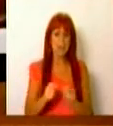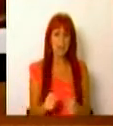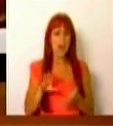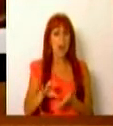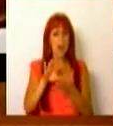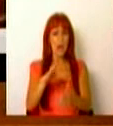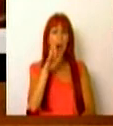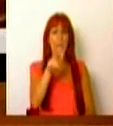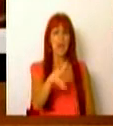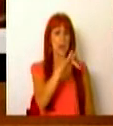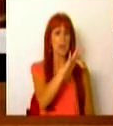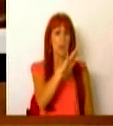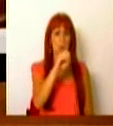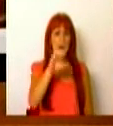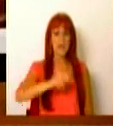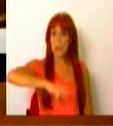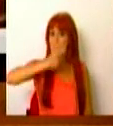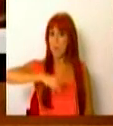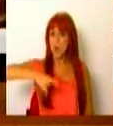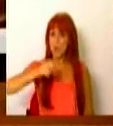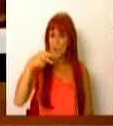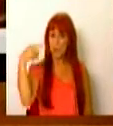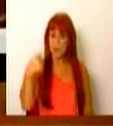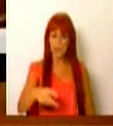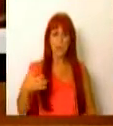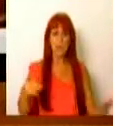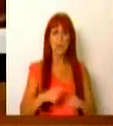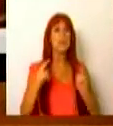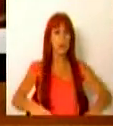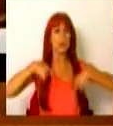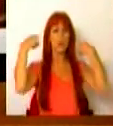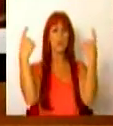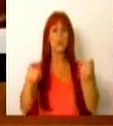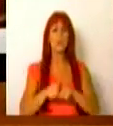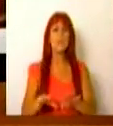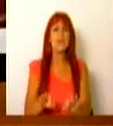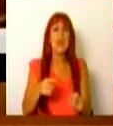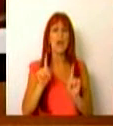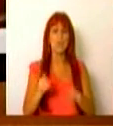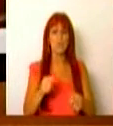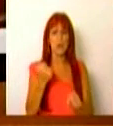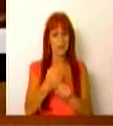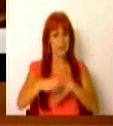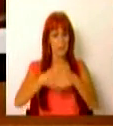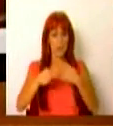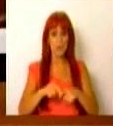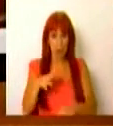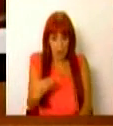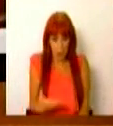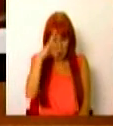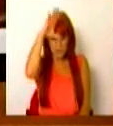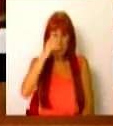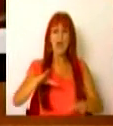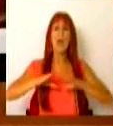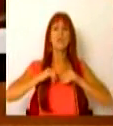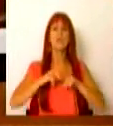financiamento de 1.400 milhões de euros. Posteriormente, assim que entrou em funções, o atual Governo